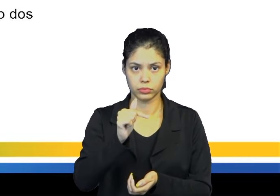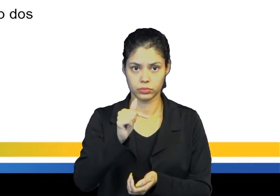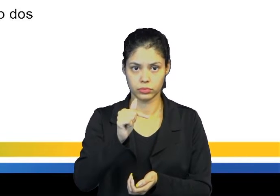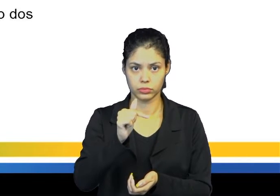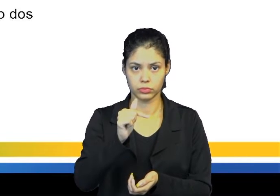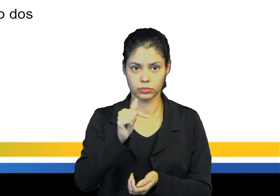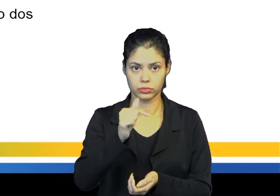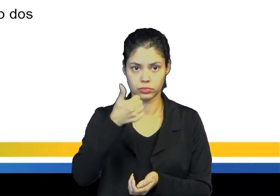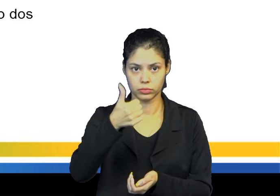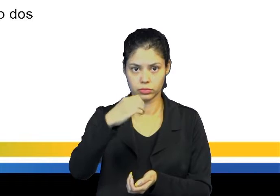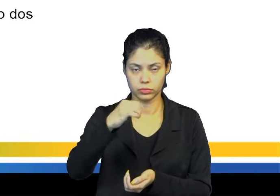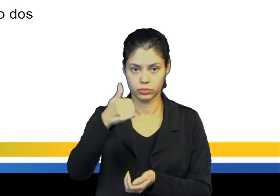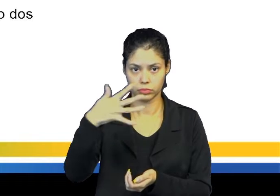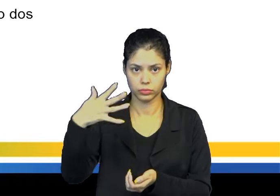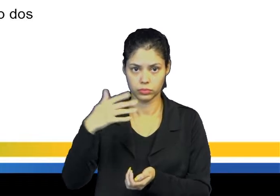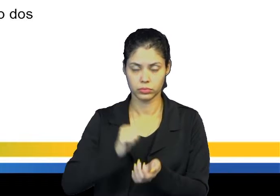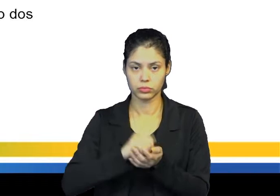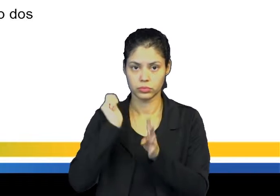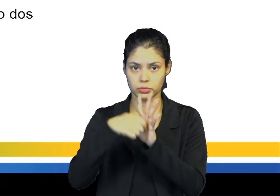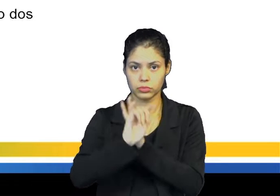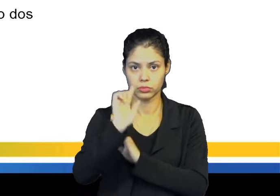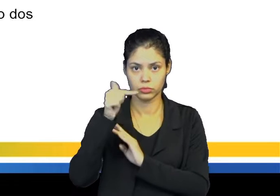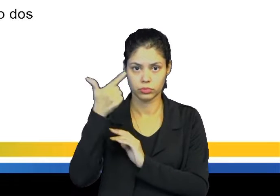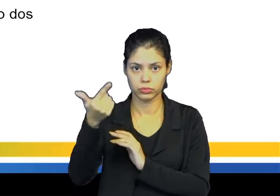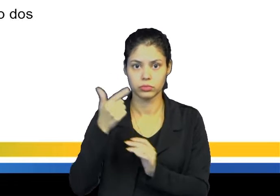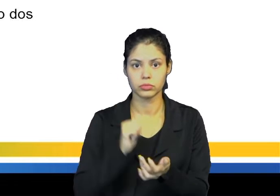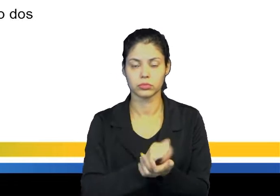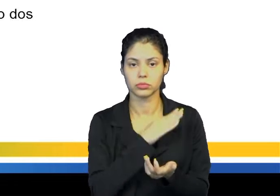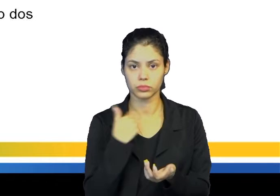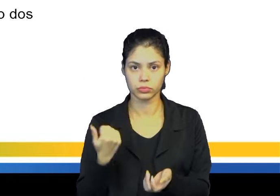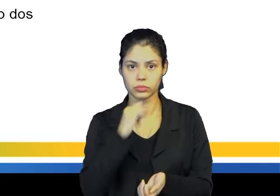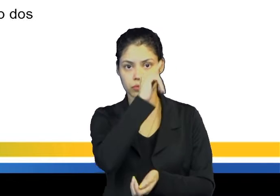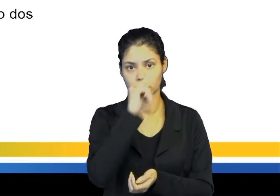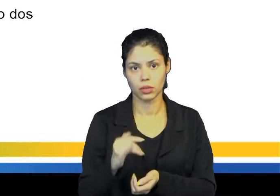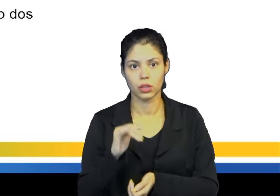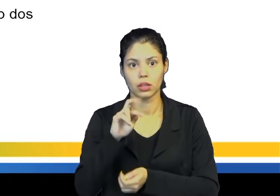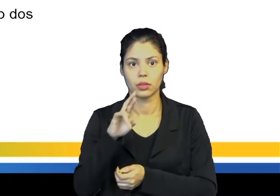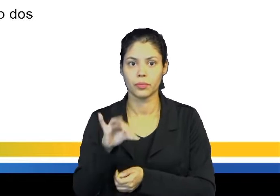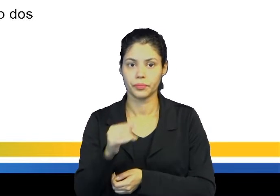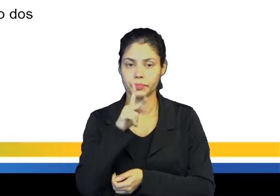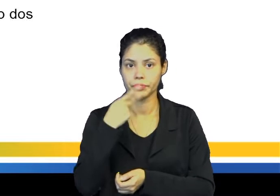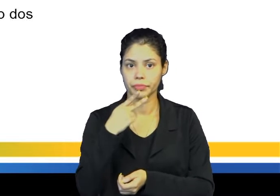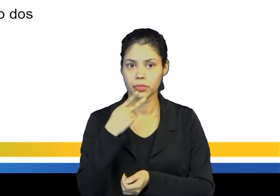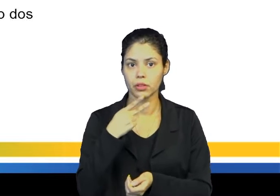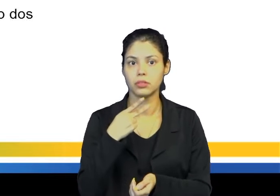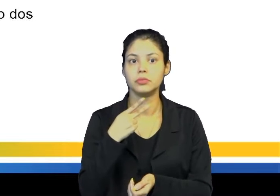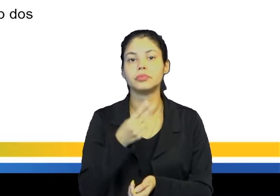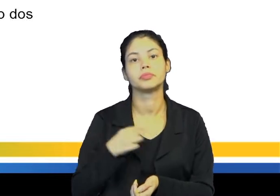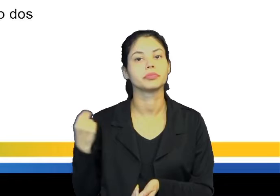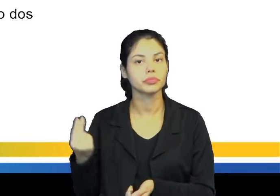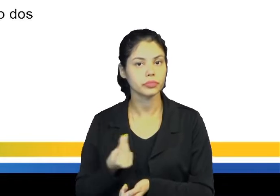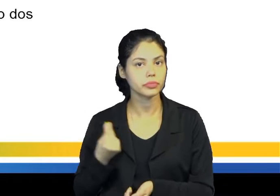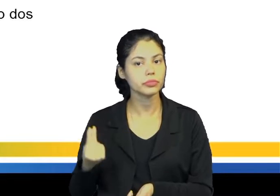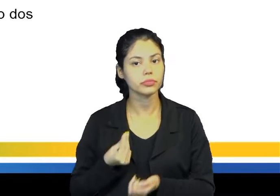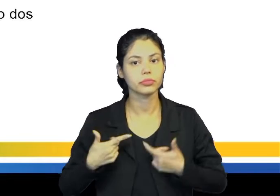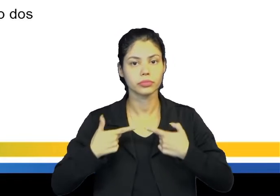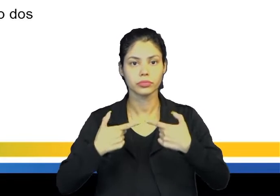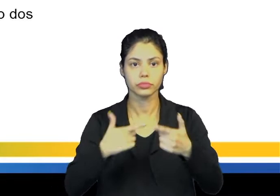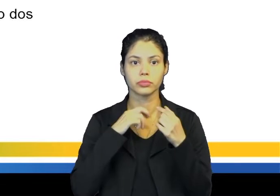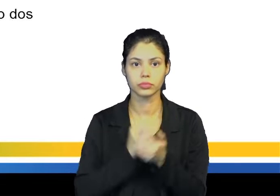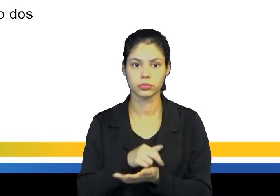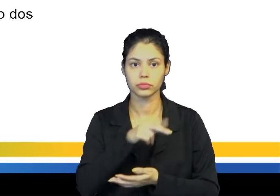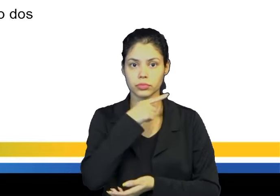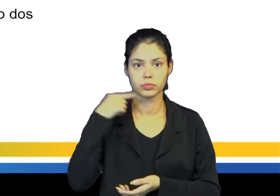de julho de 1914, um mês após o atentado, o Império Austro-Húngaro declarou guerra à Sérvia. A